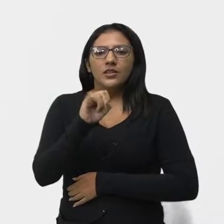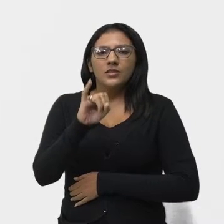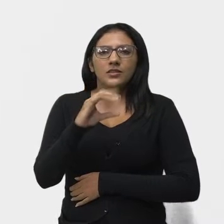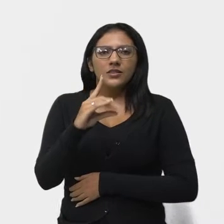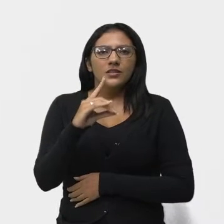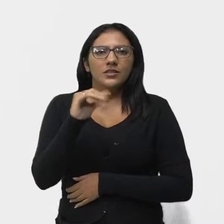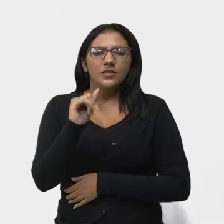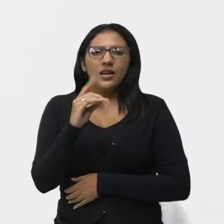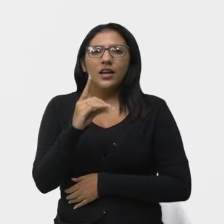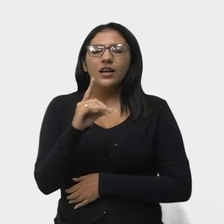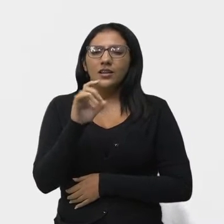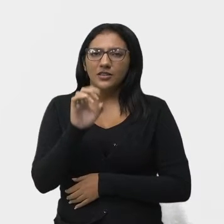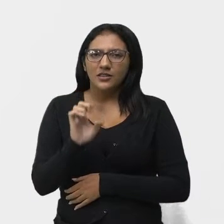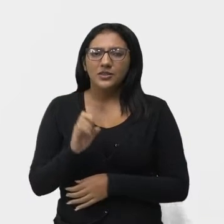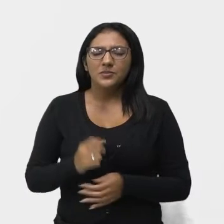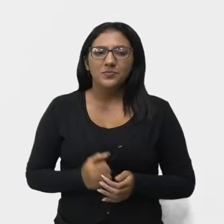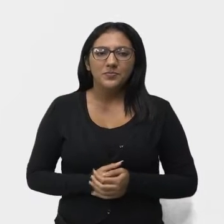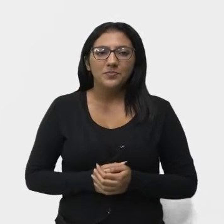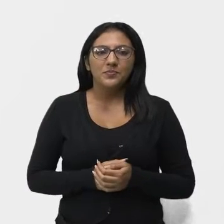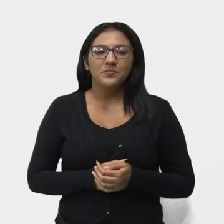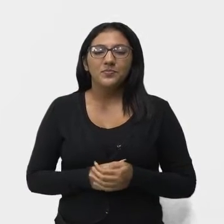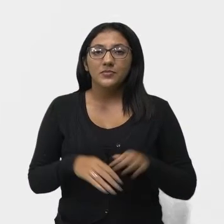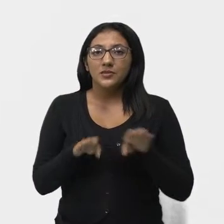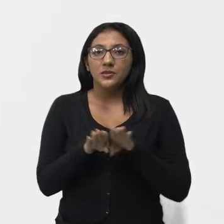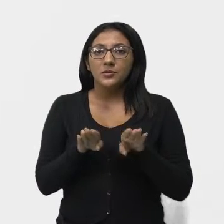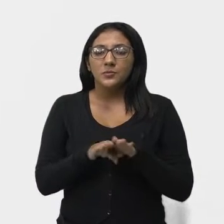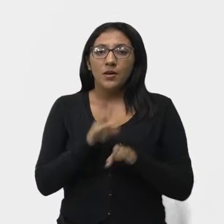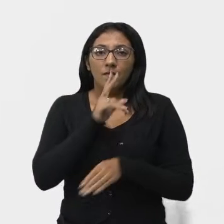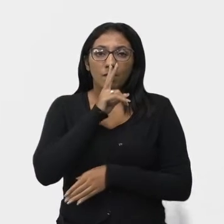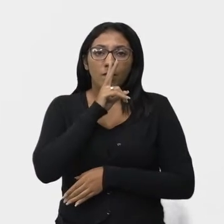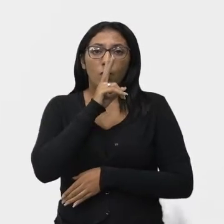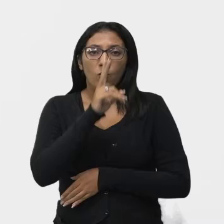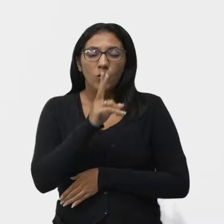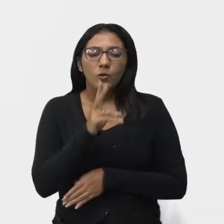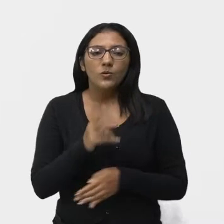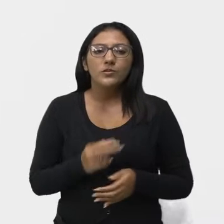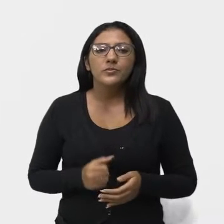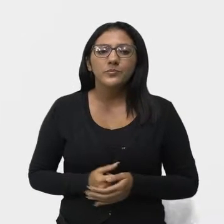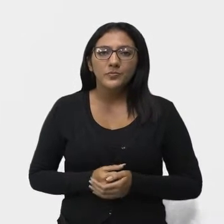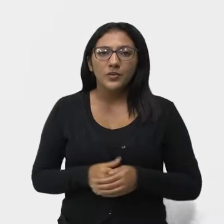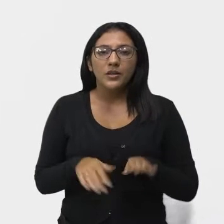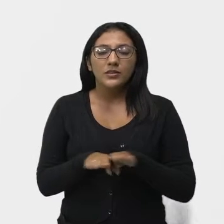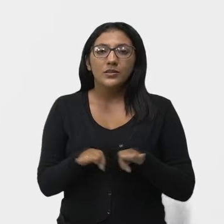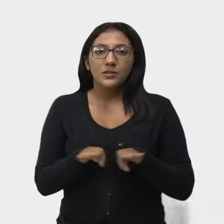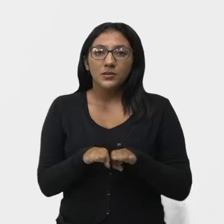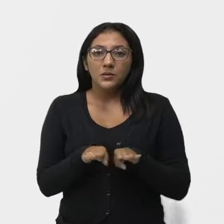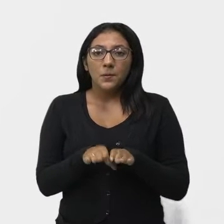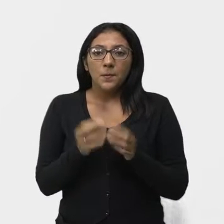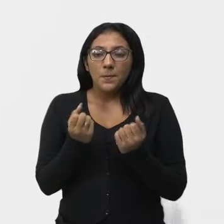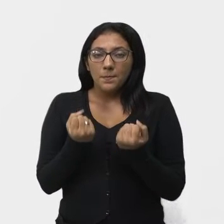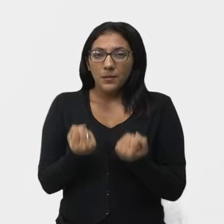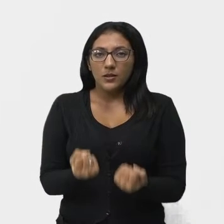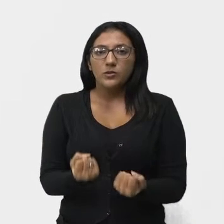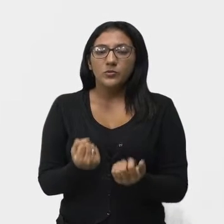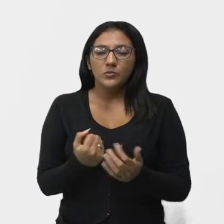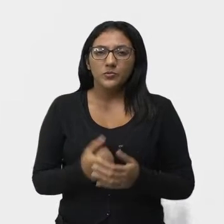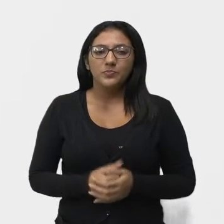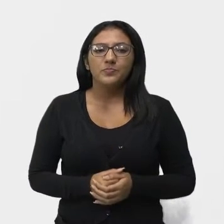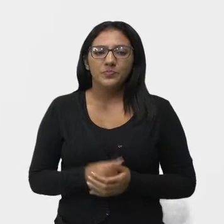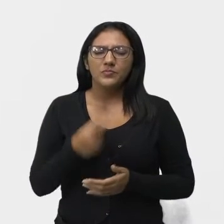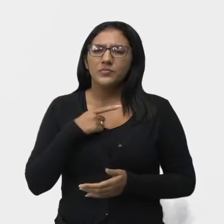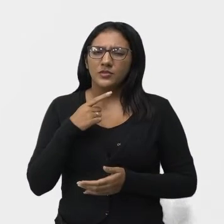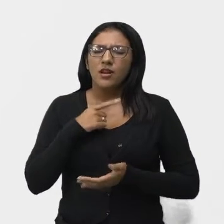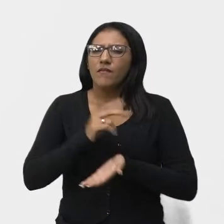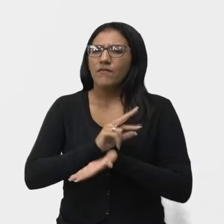né? Temos também aí força e temos também como exemplo massa. Entre outros